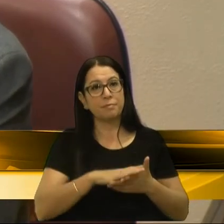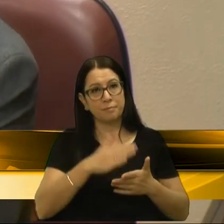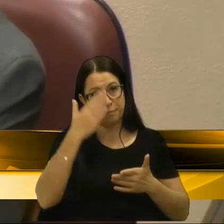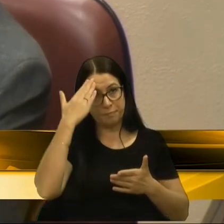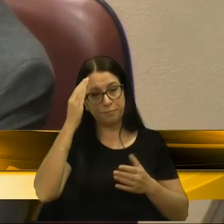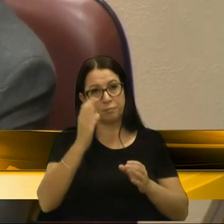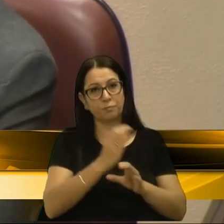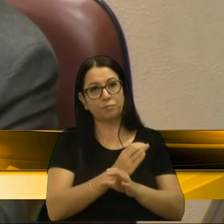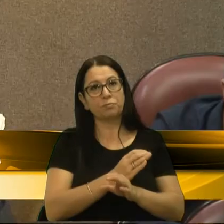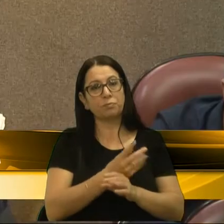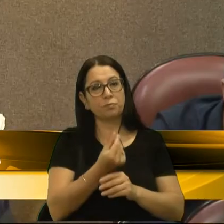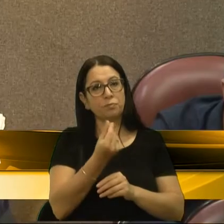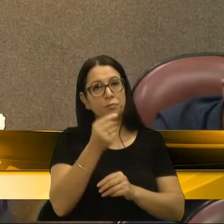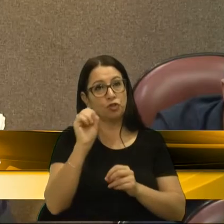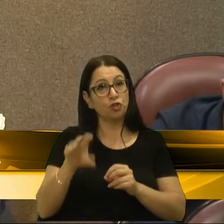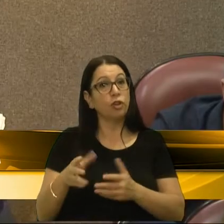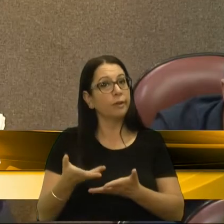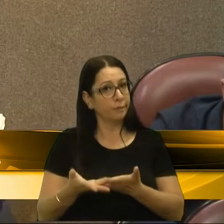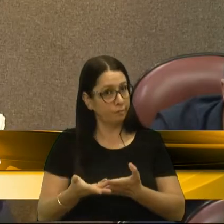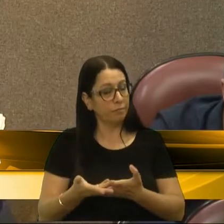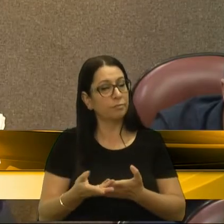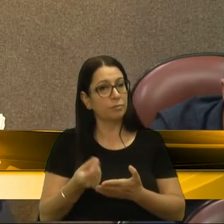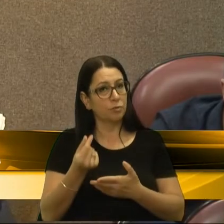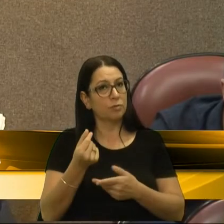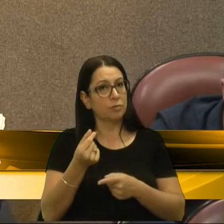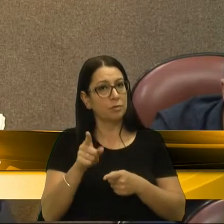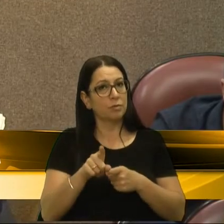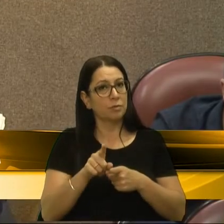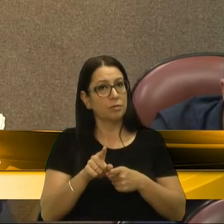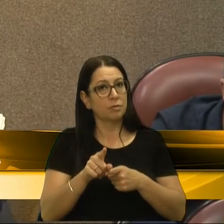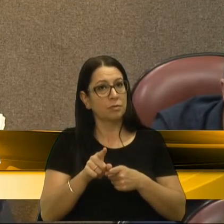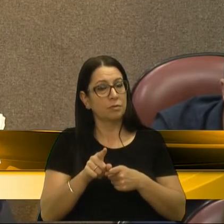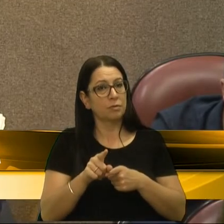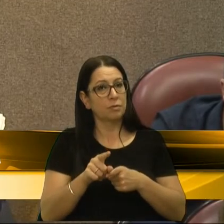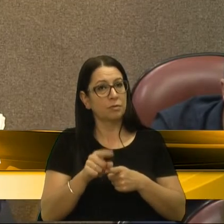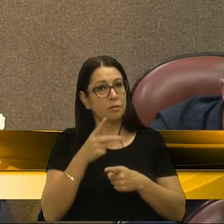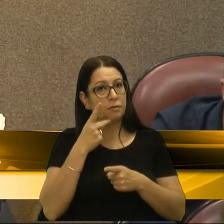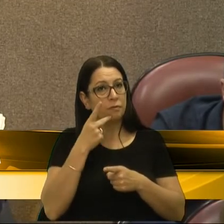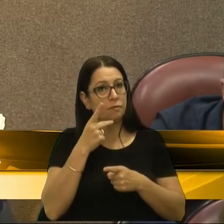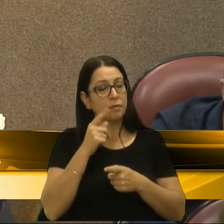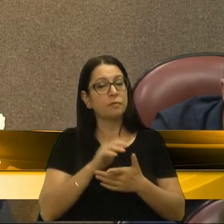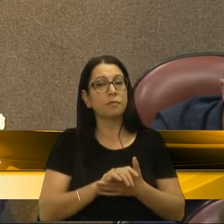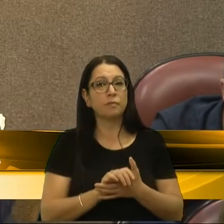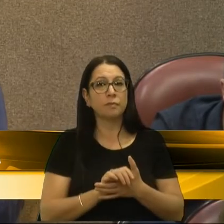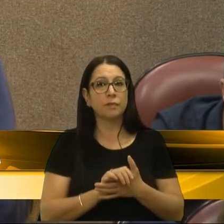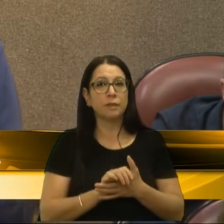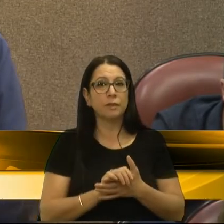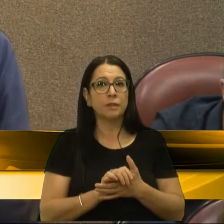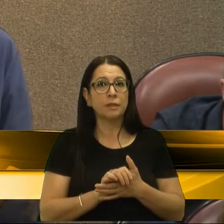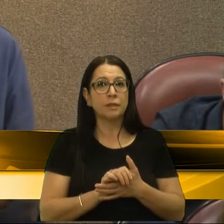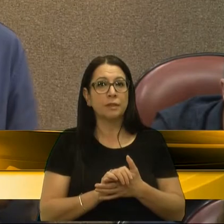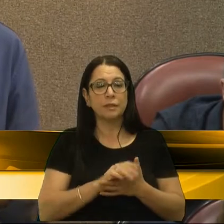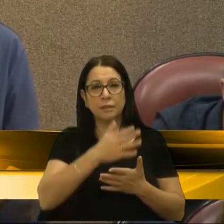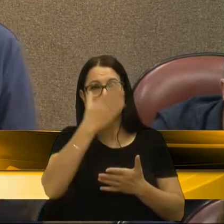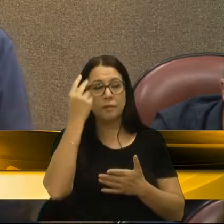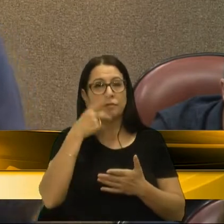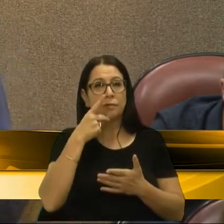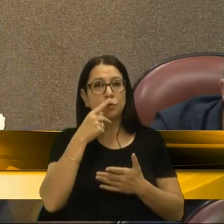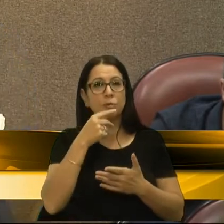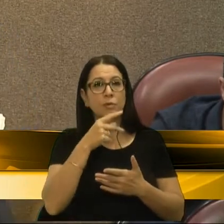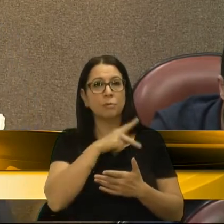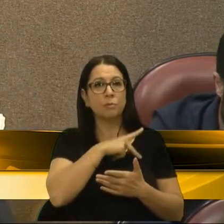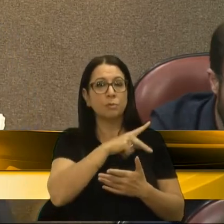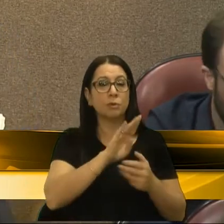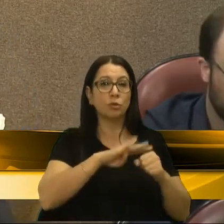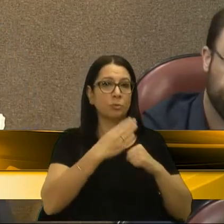Para concluir, é muito dinheiro, vereador Tomé, esse valor que a Vossa Excelência levanta, sem falar que, se pegar, por exemplo, um presidente de